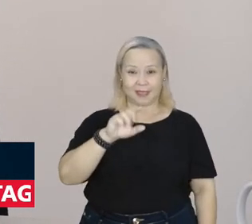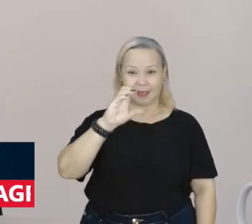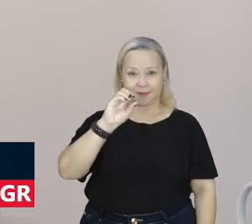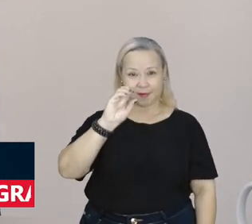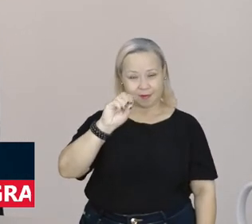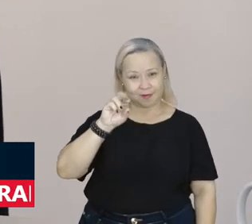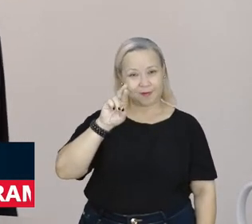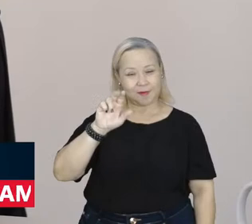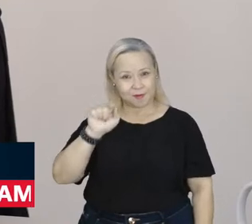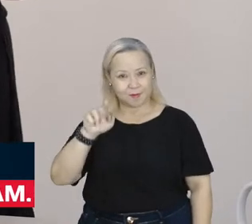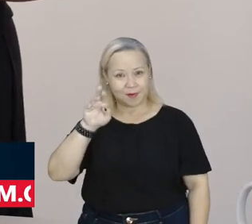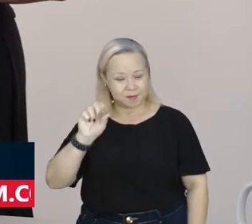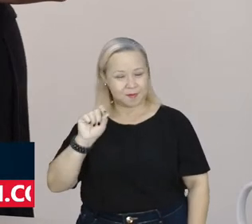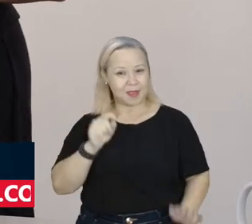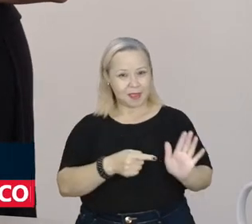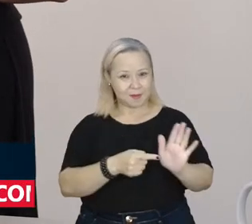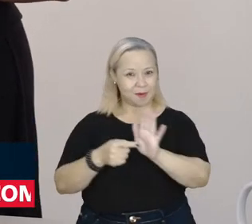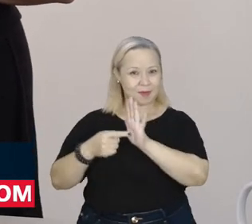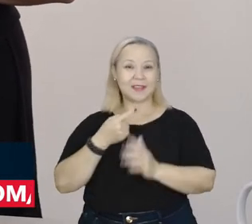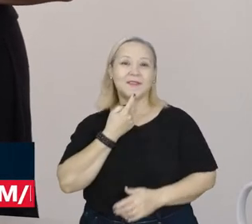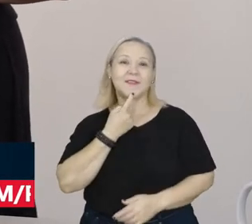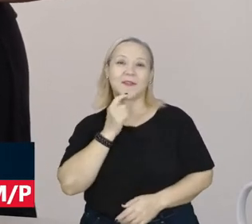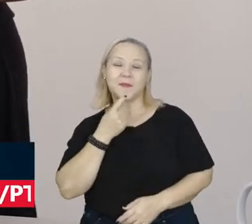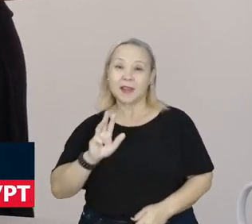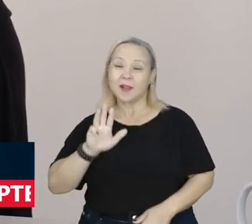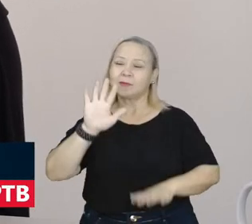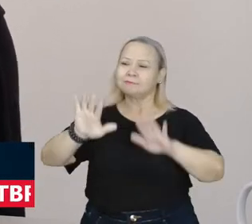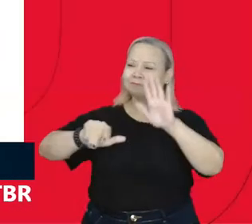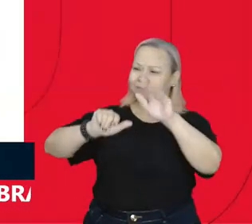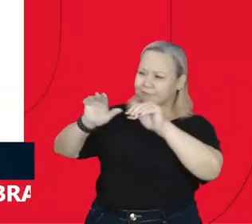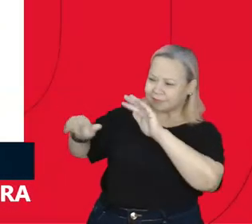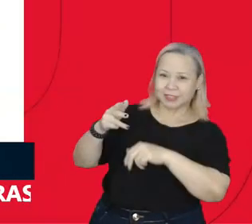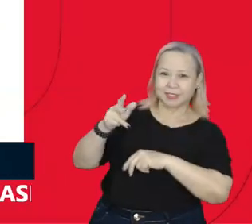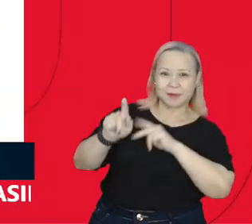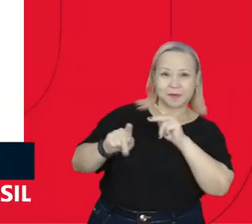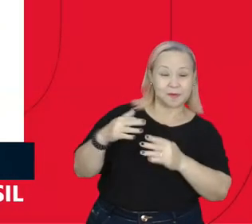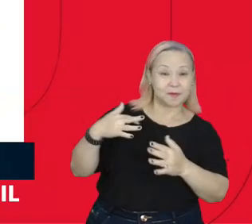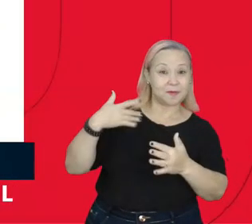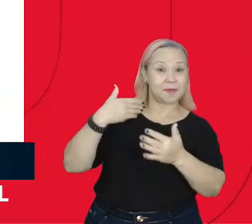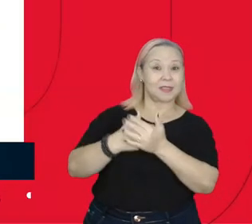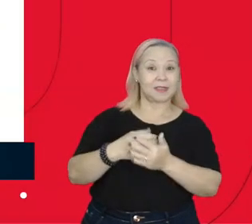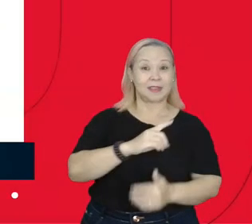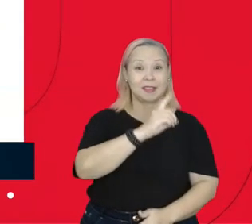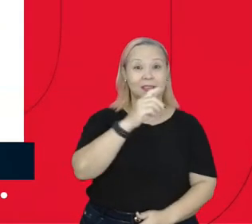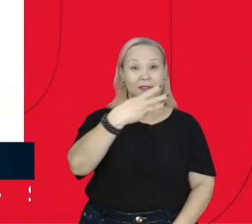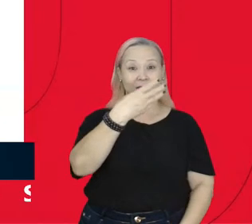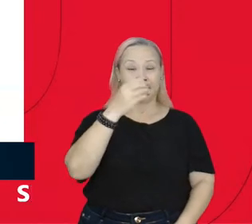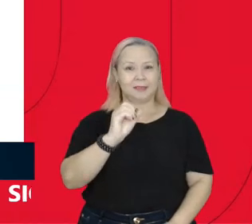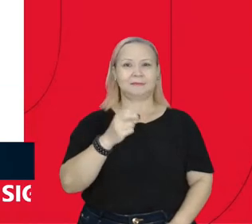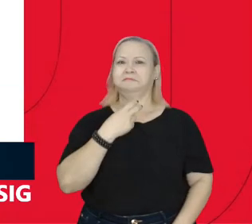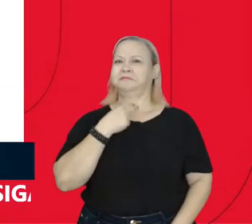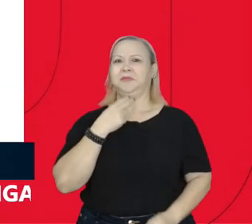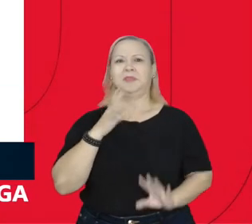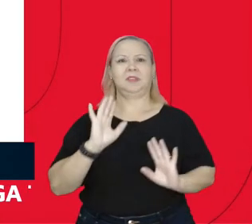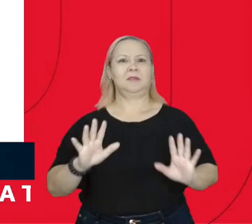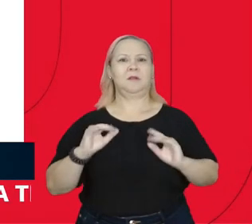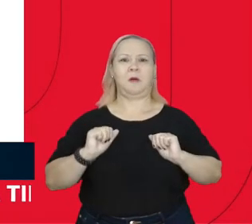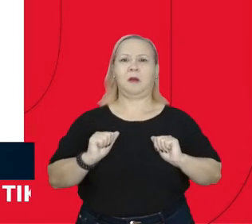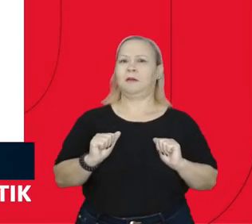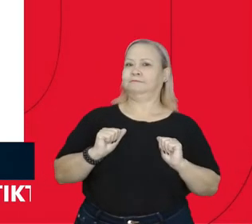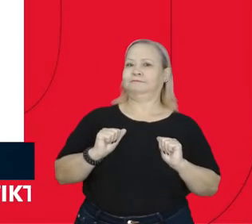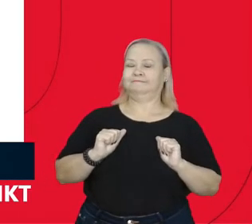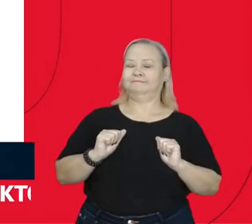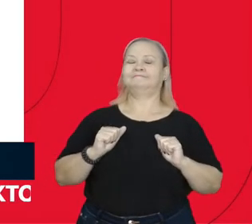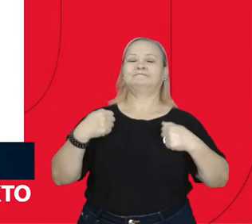pt.org.br, mostrando em Campinas, Lula chamando o povo e dizendo: até o dia 30 a gente não pode dar trégua. Em ato